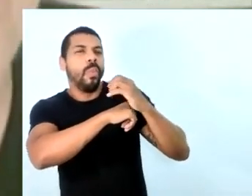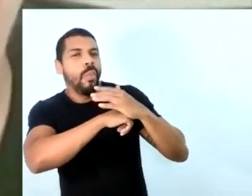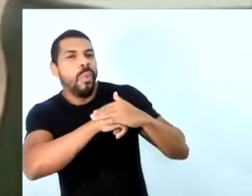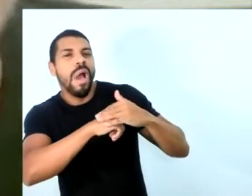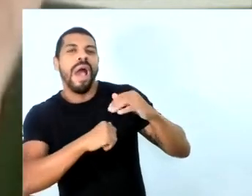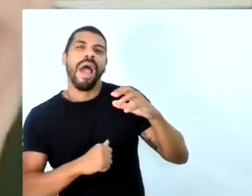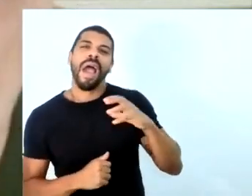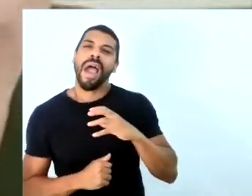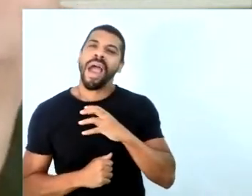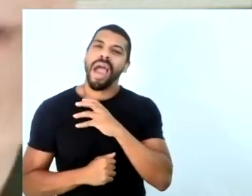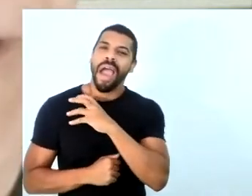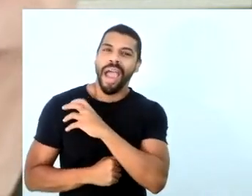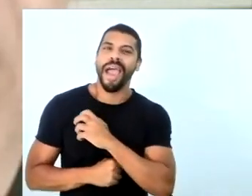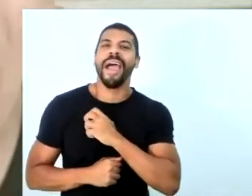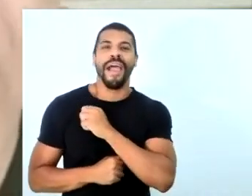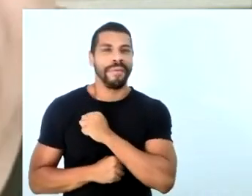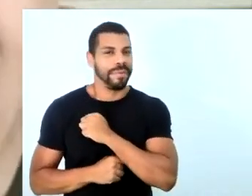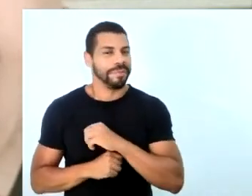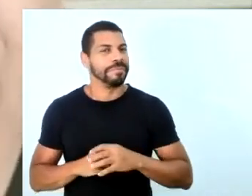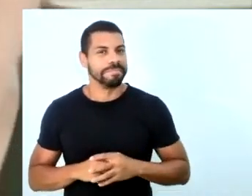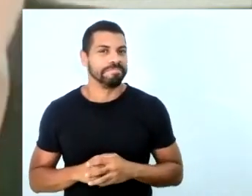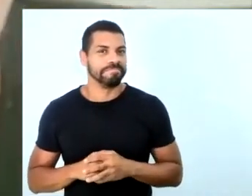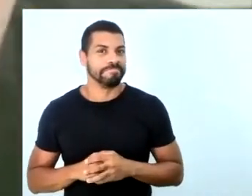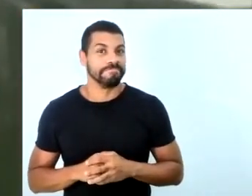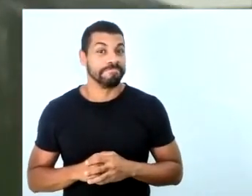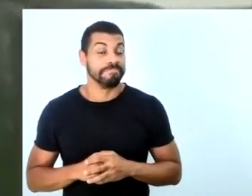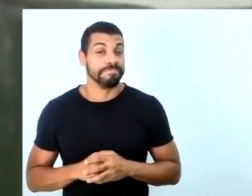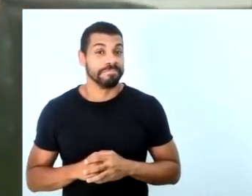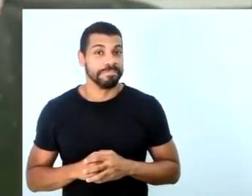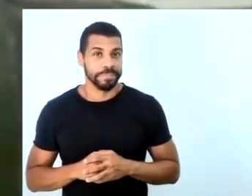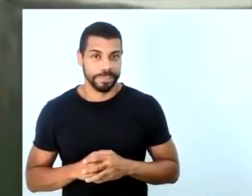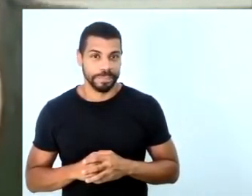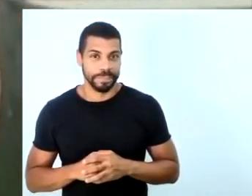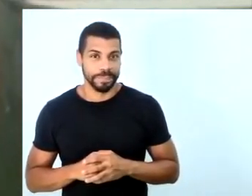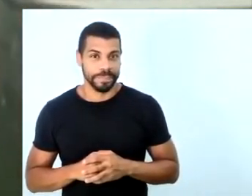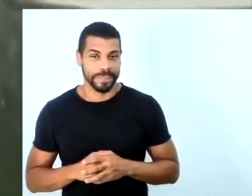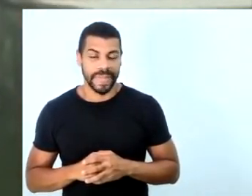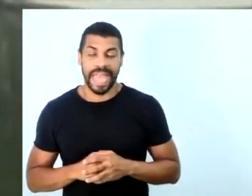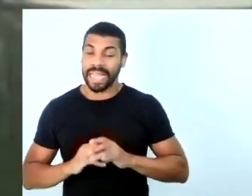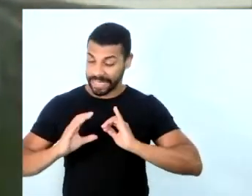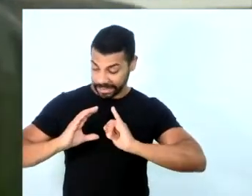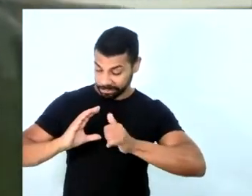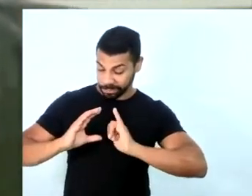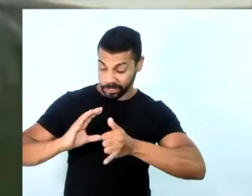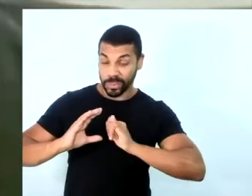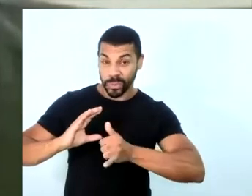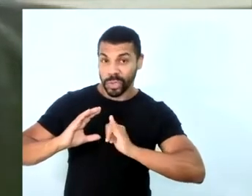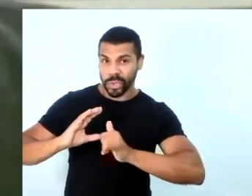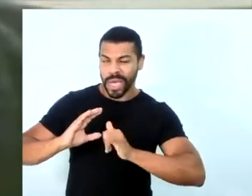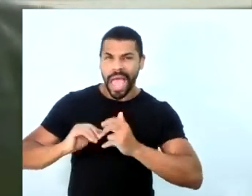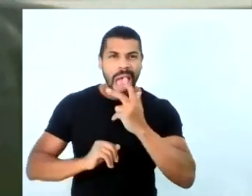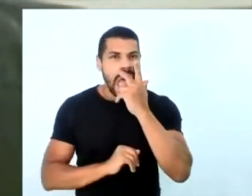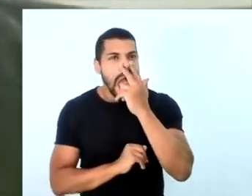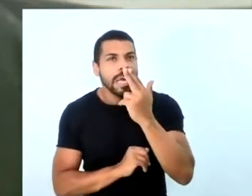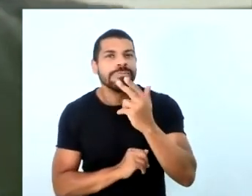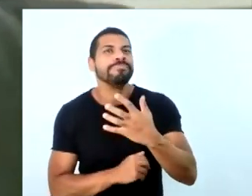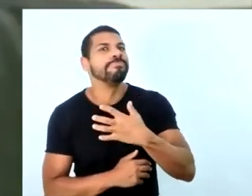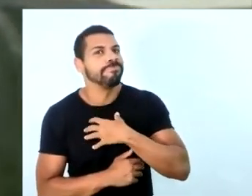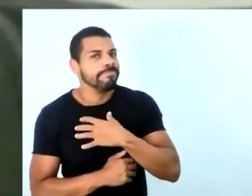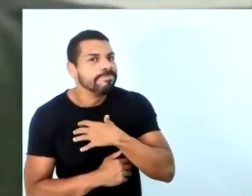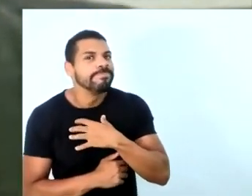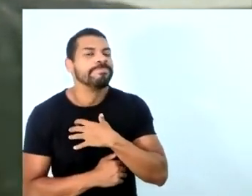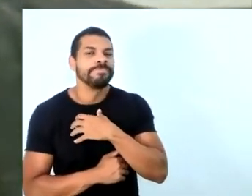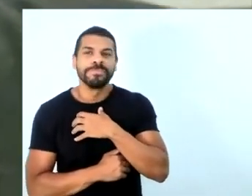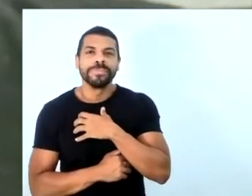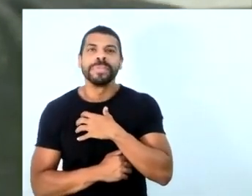cuidado pessoal, afetivo, amoroso que você demonstra para tudo. Mas no meio dessa sua narrativa, da história como você conta, a gente